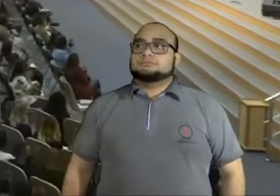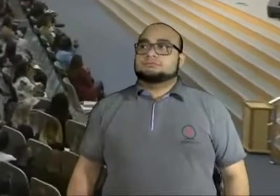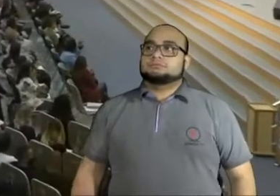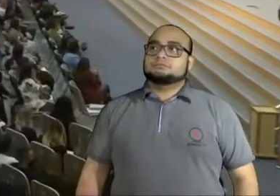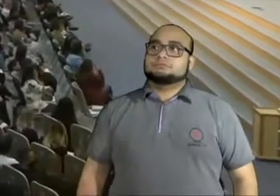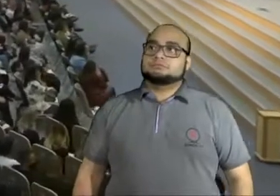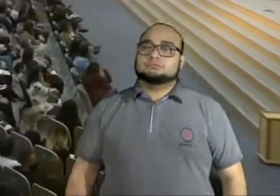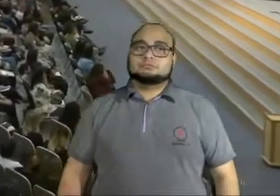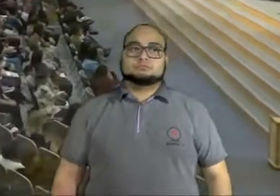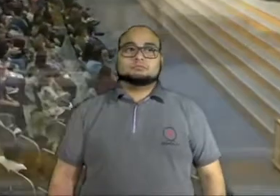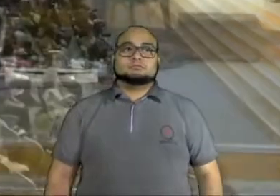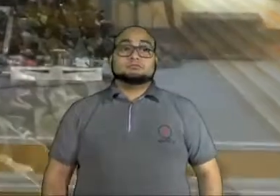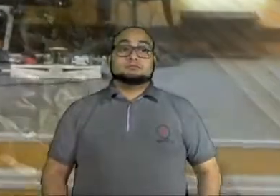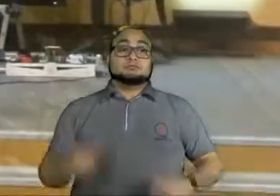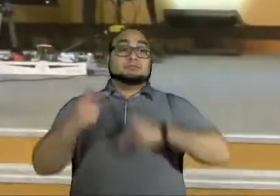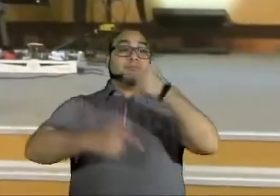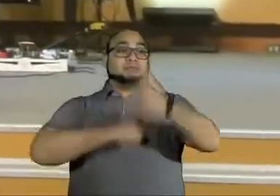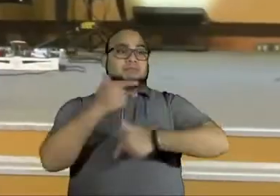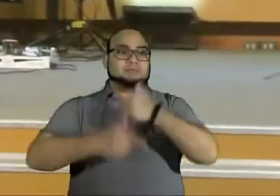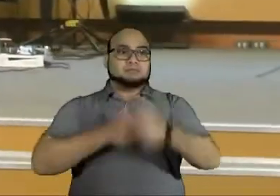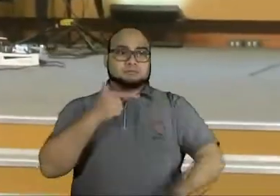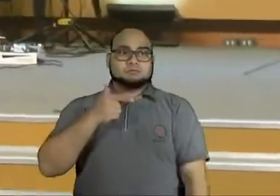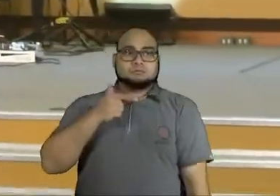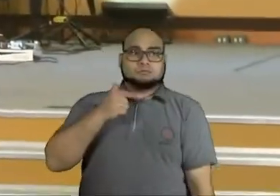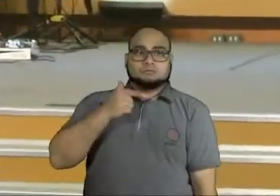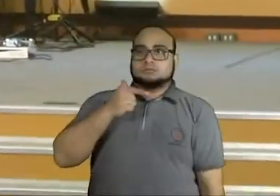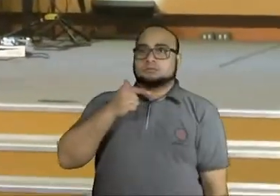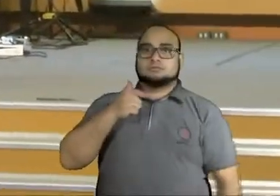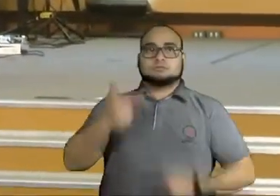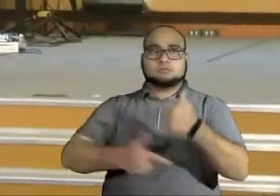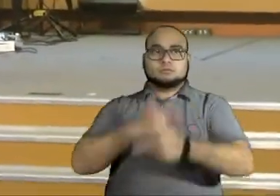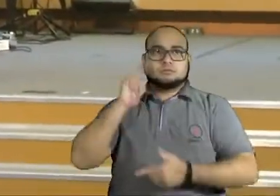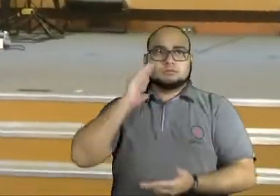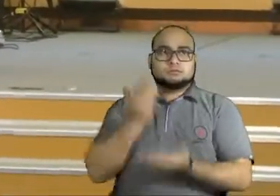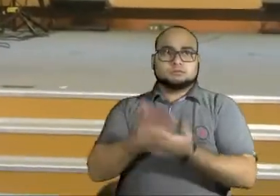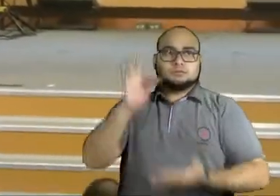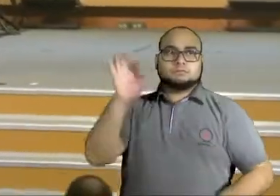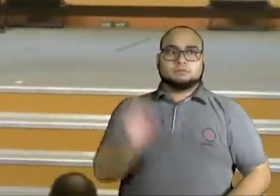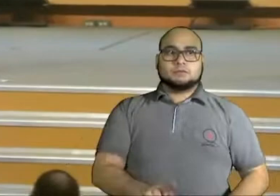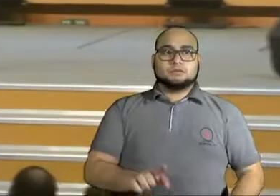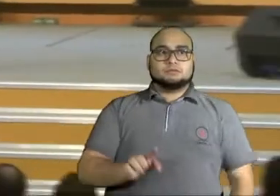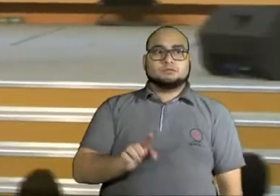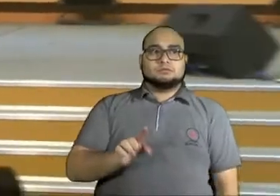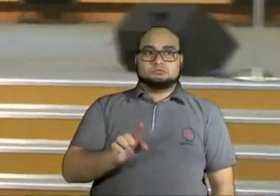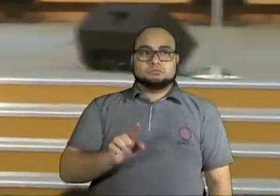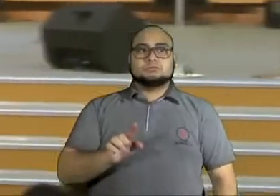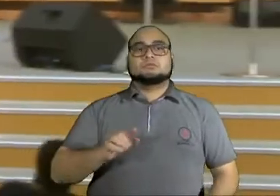Deus trabalha numa incredulidade sincera, mas não suporta uma fé falsa.